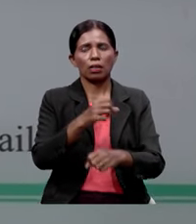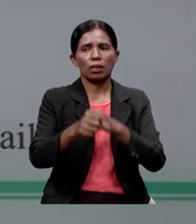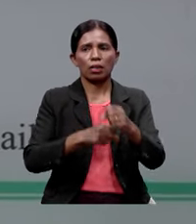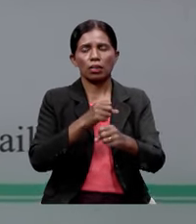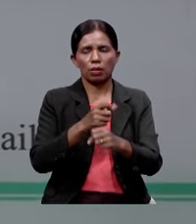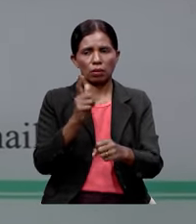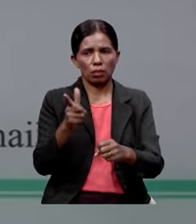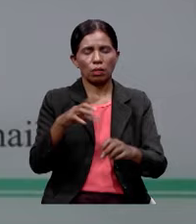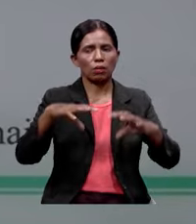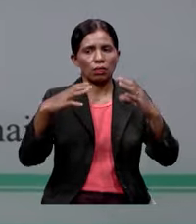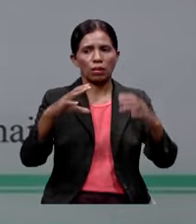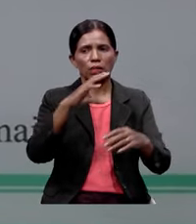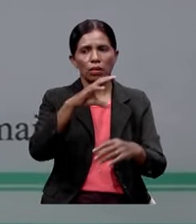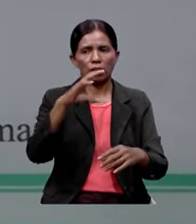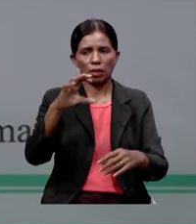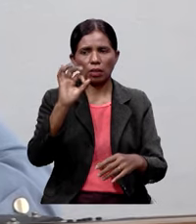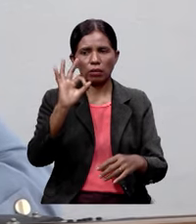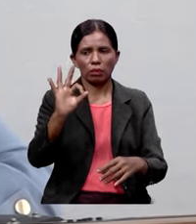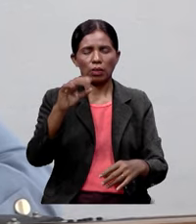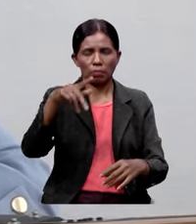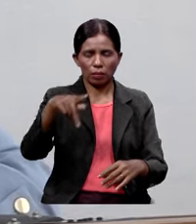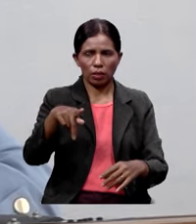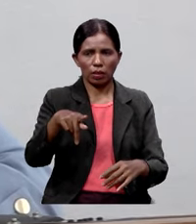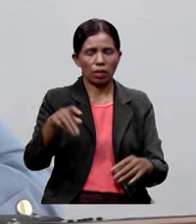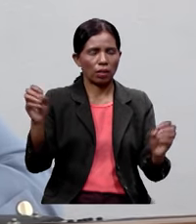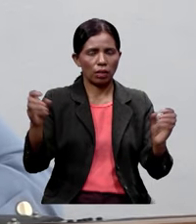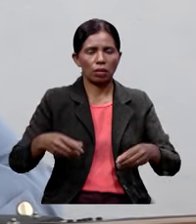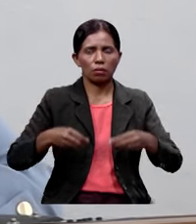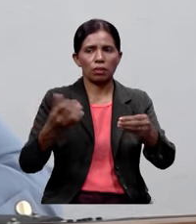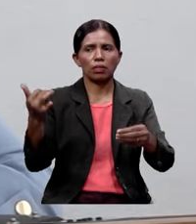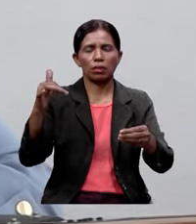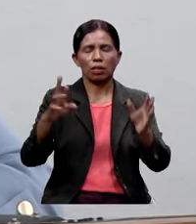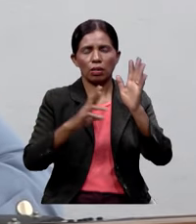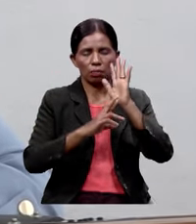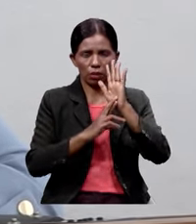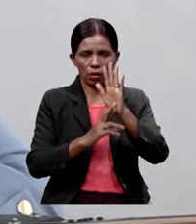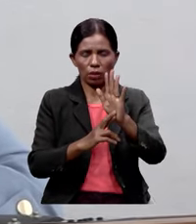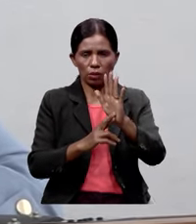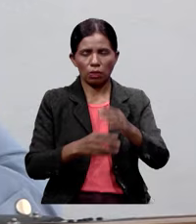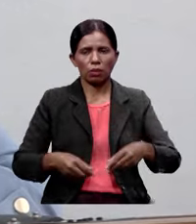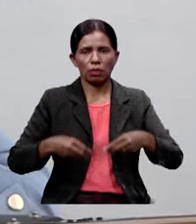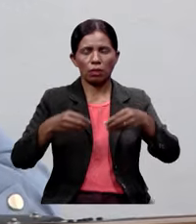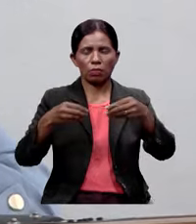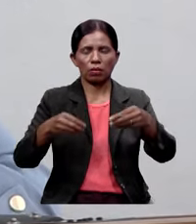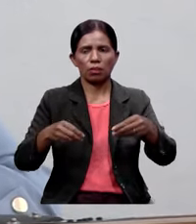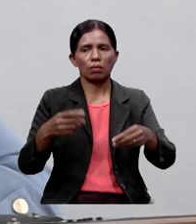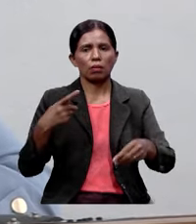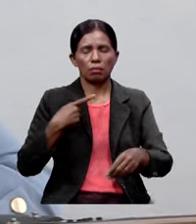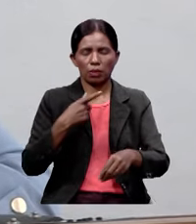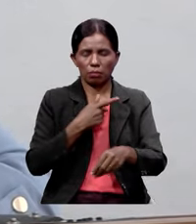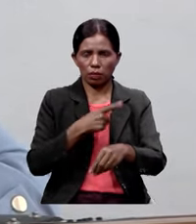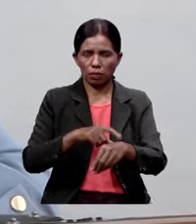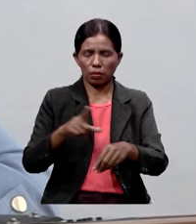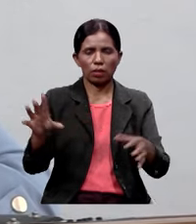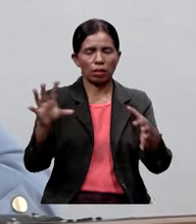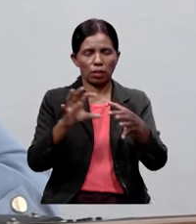Ruanulu Ona, Conselho Consultivo Fundo Petrolífero, La Fossirania Representação, onde foi aparecer para o Parlamento Nacional